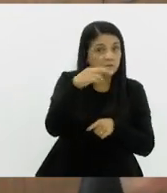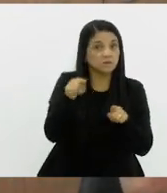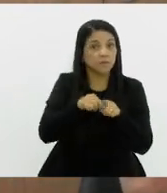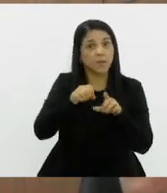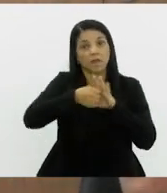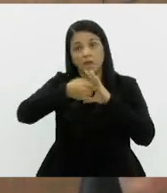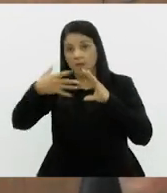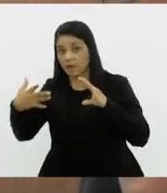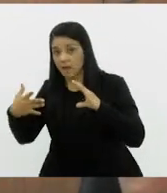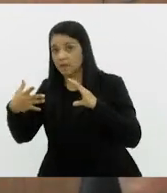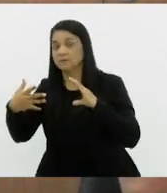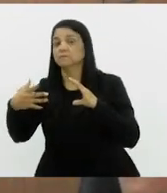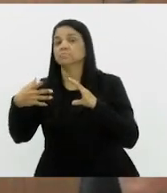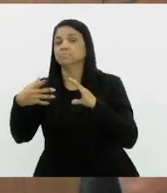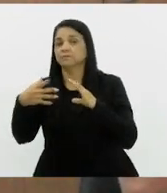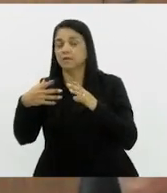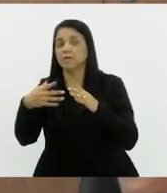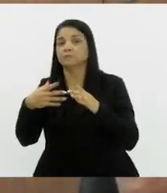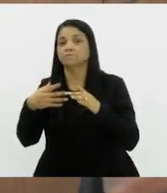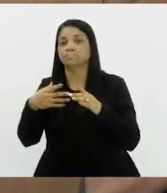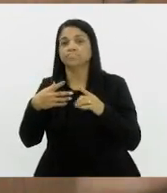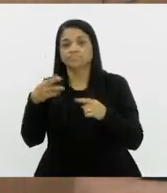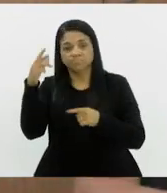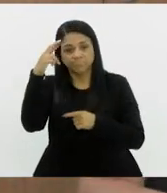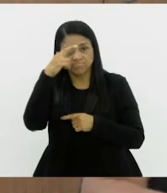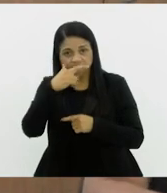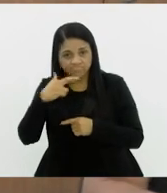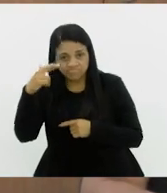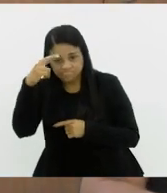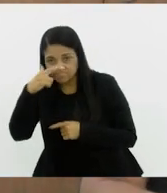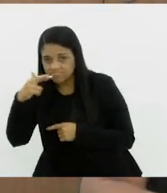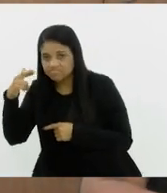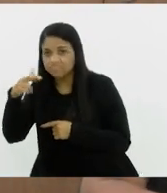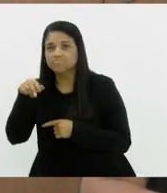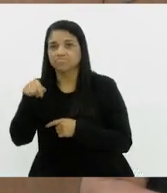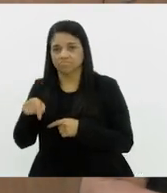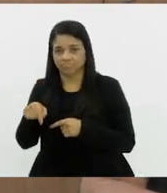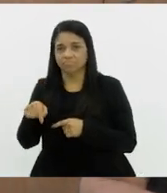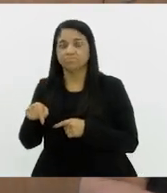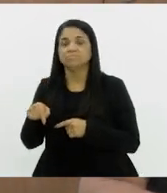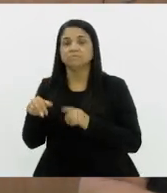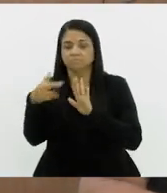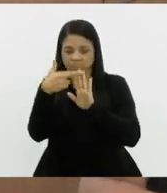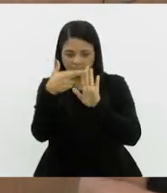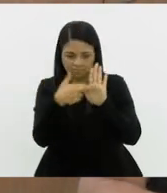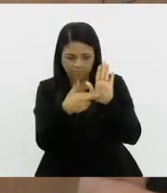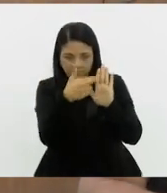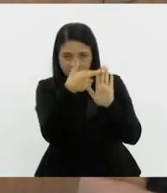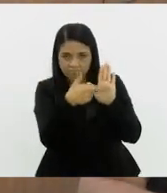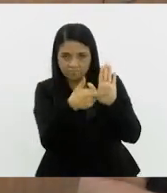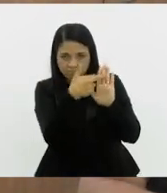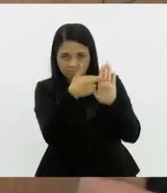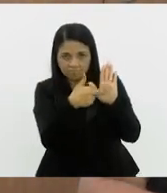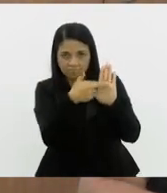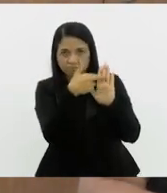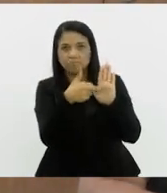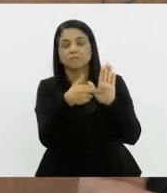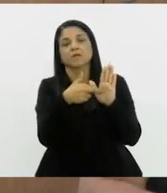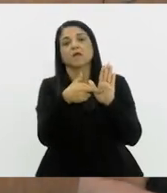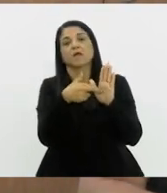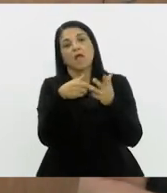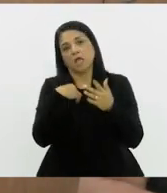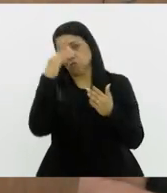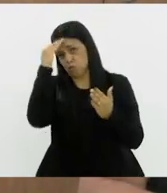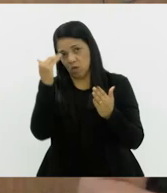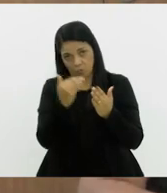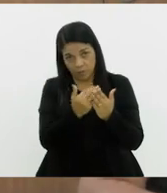caráter coercitivo para quem, eventualmente, aí sim, a partir do estabelecimento dessas normas, aí sim estaria em descumprimento. E aí,